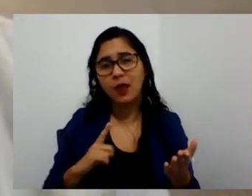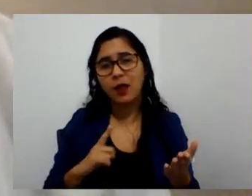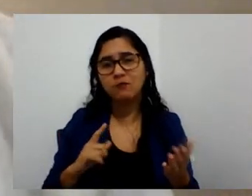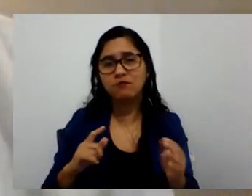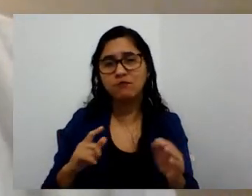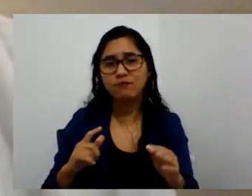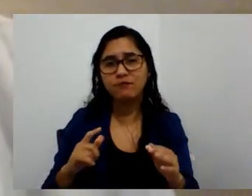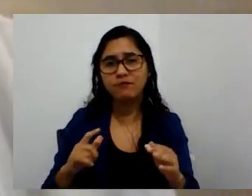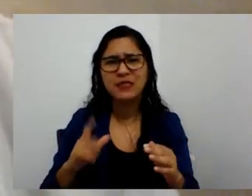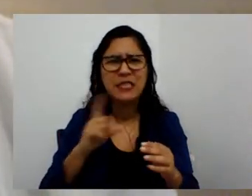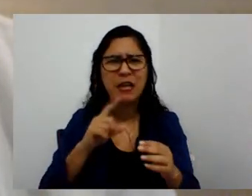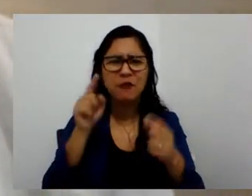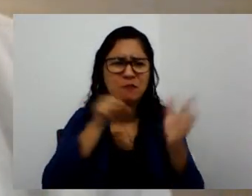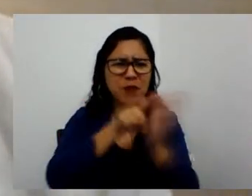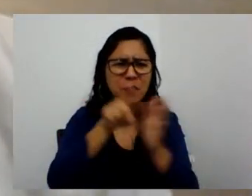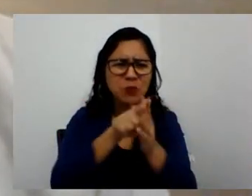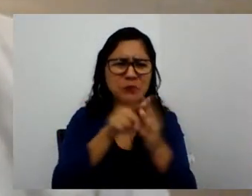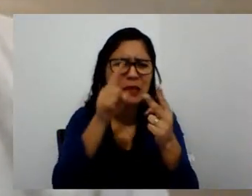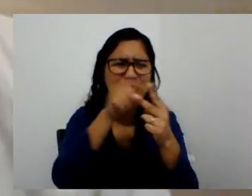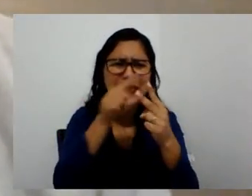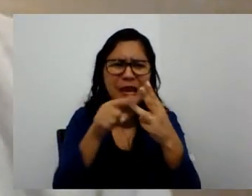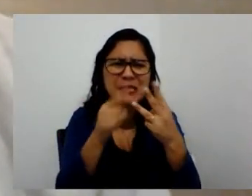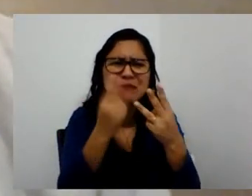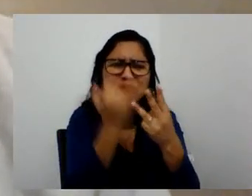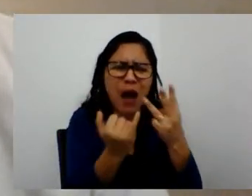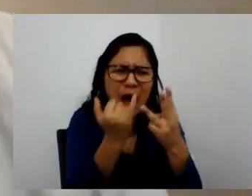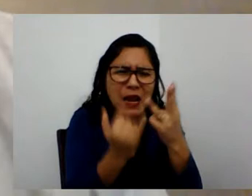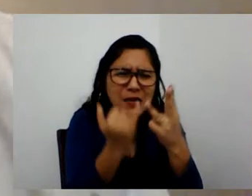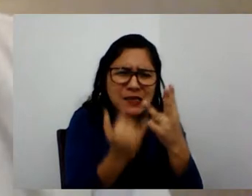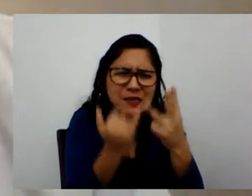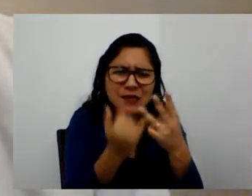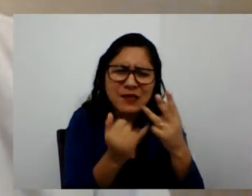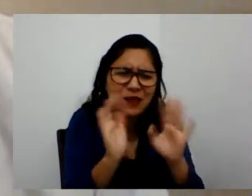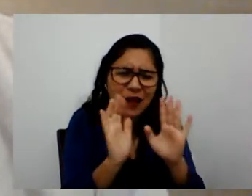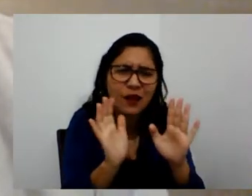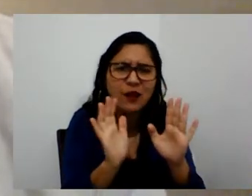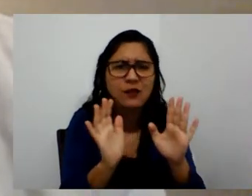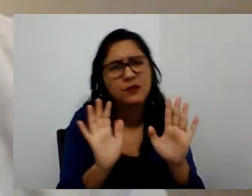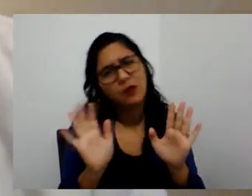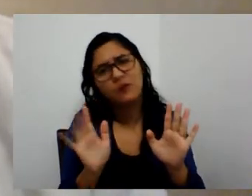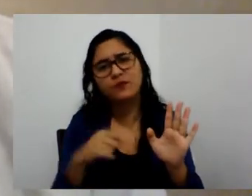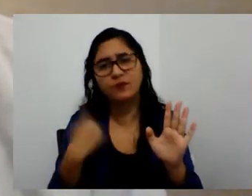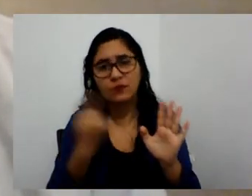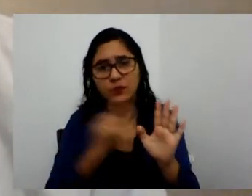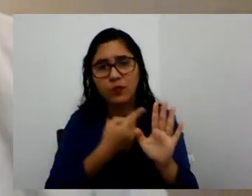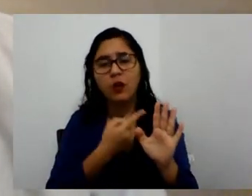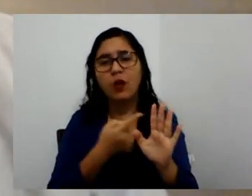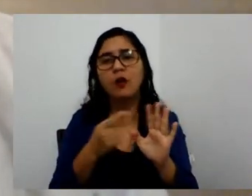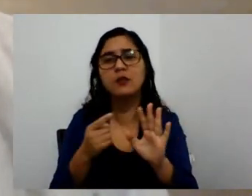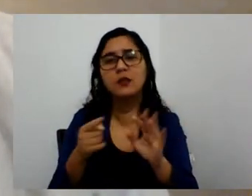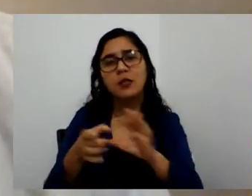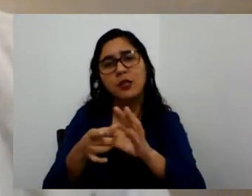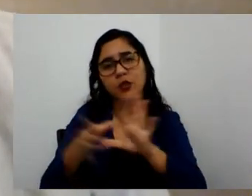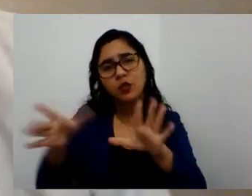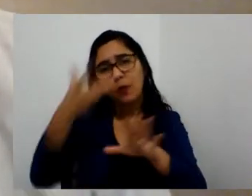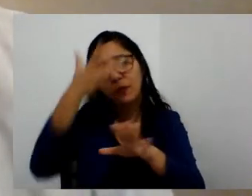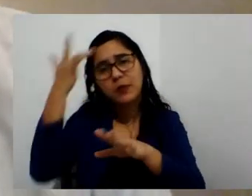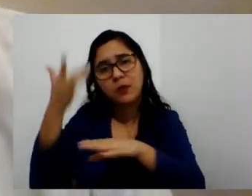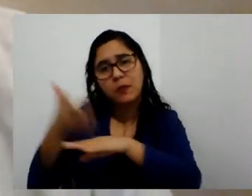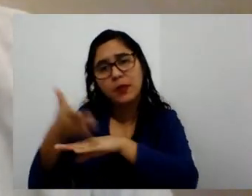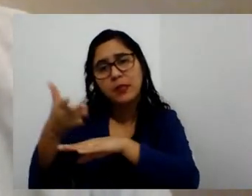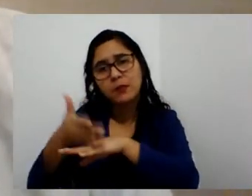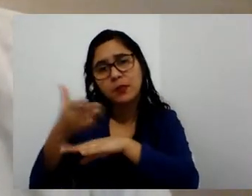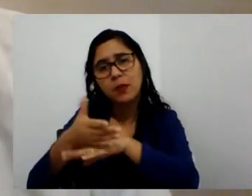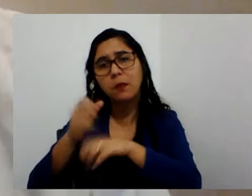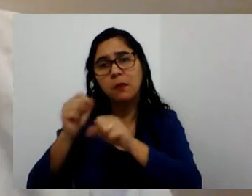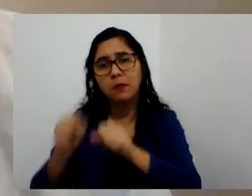foram muito reiteradas e deixamos, obviamente, a critério dos partícipes, eventualmente fazer